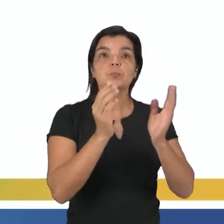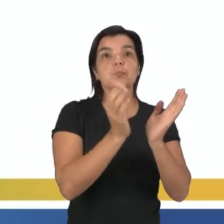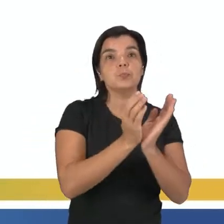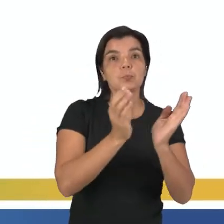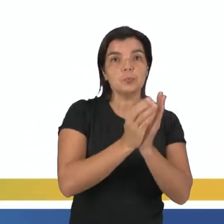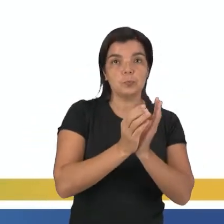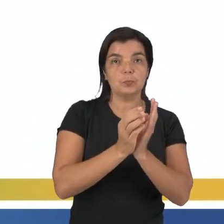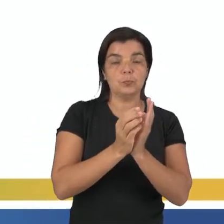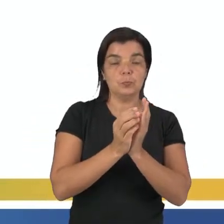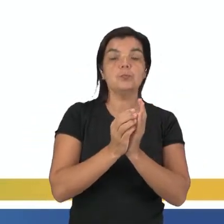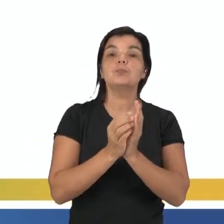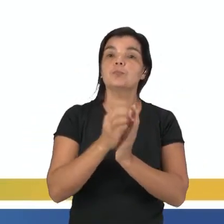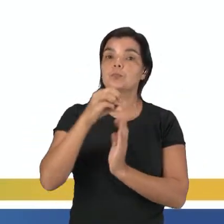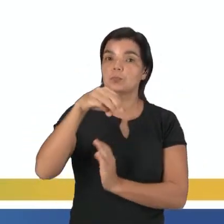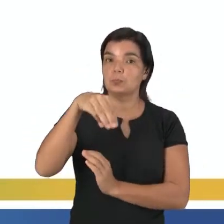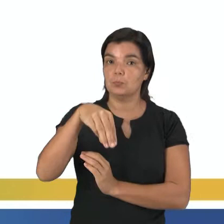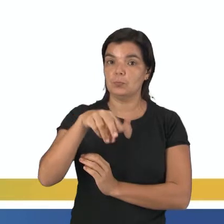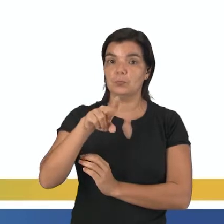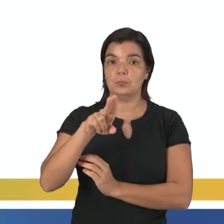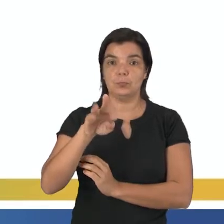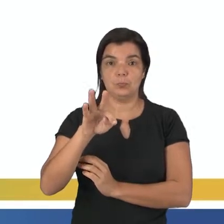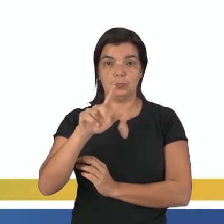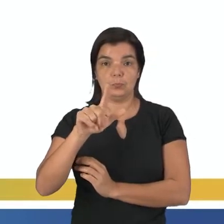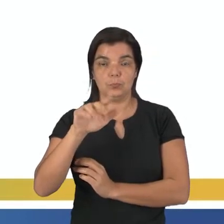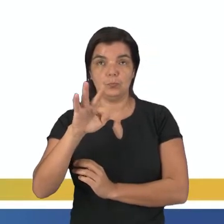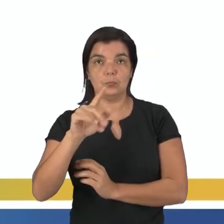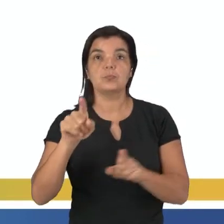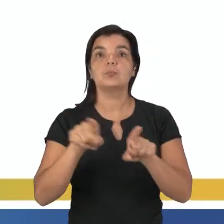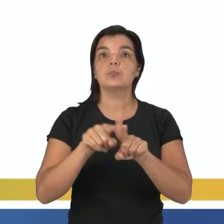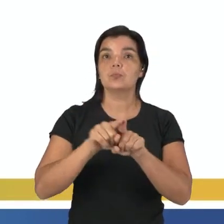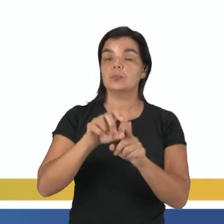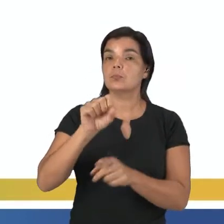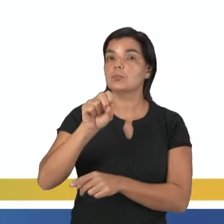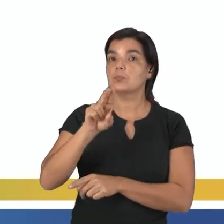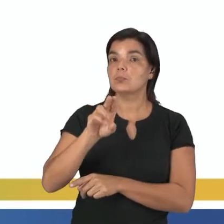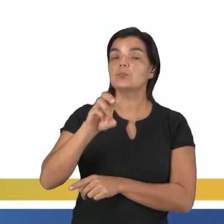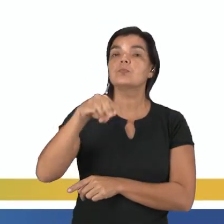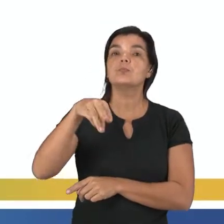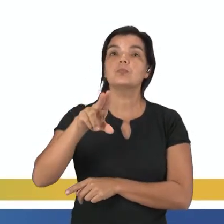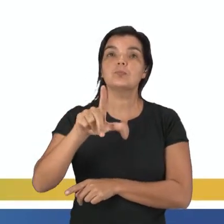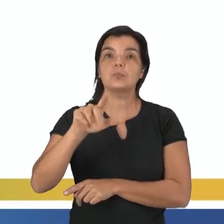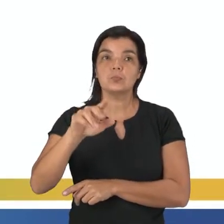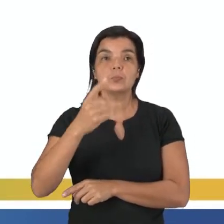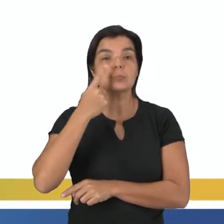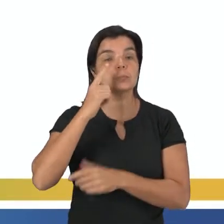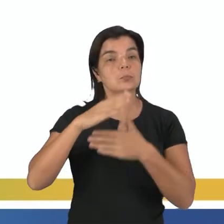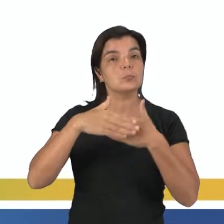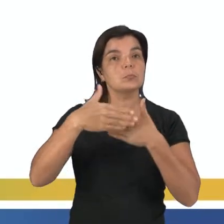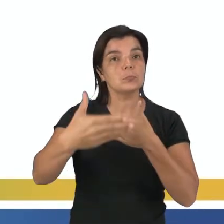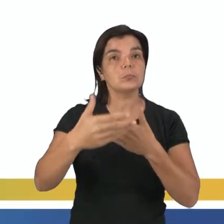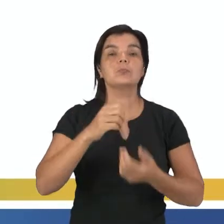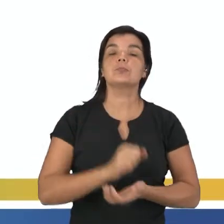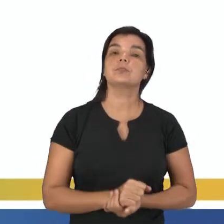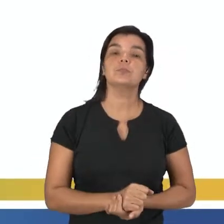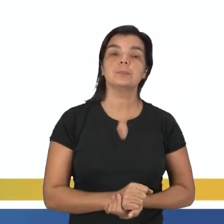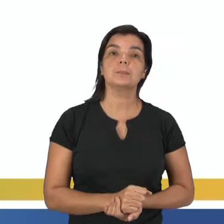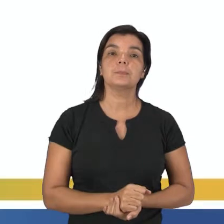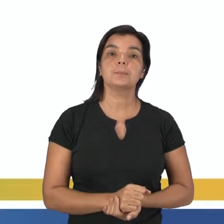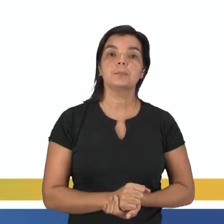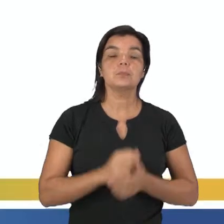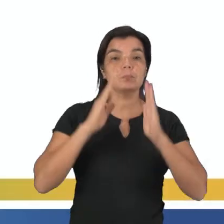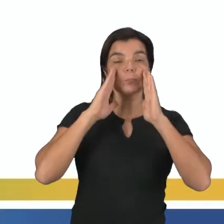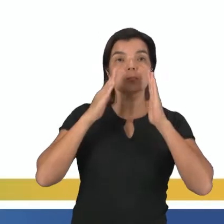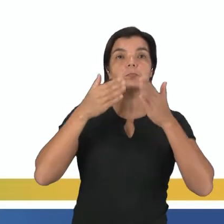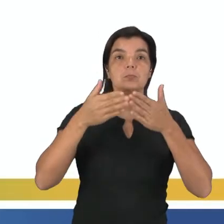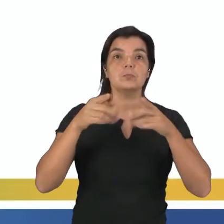grupos que são os múltiplos e os submúltiplos que veremos mais adiante. Então, gente, para não tirar